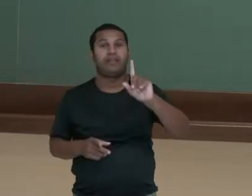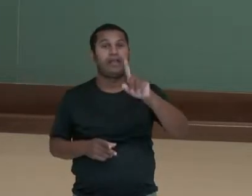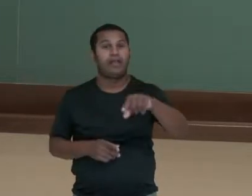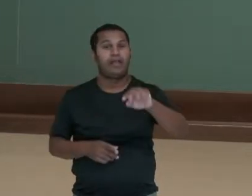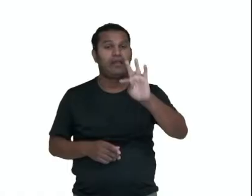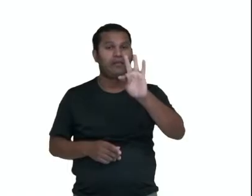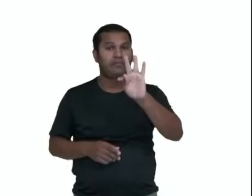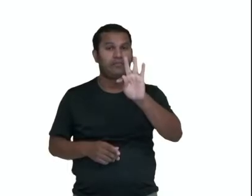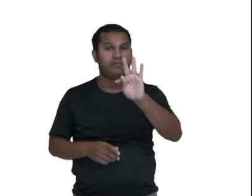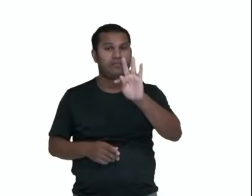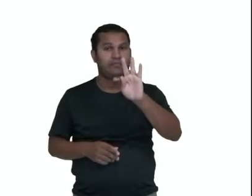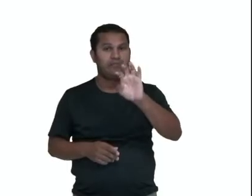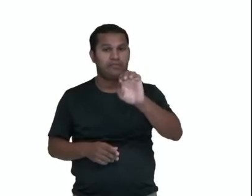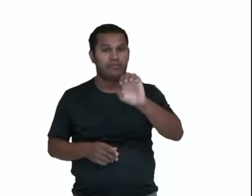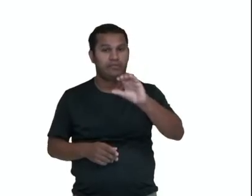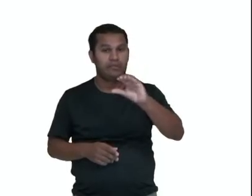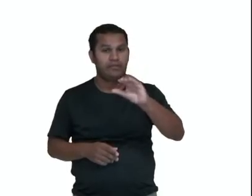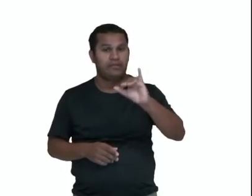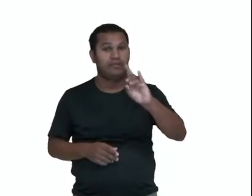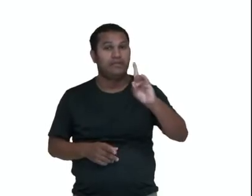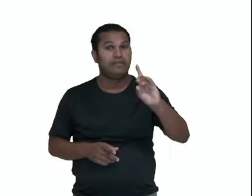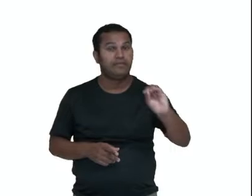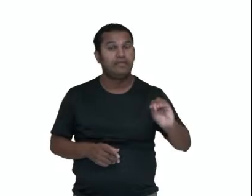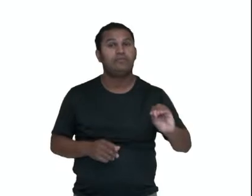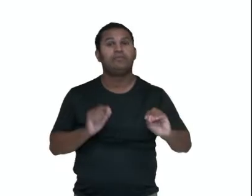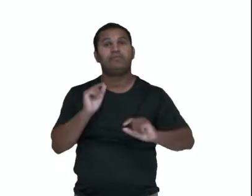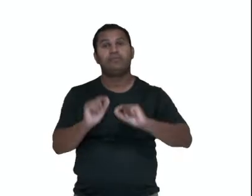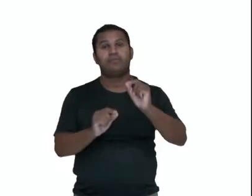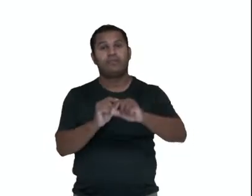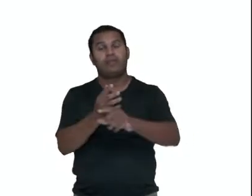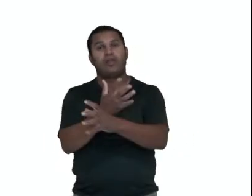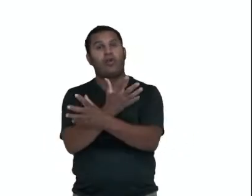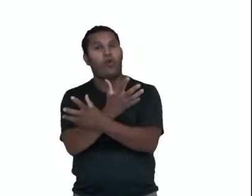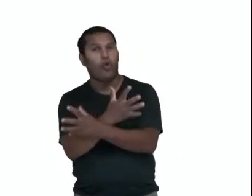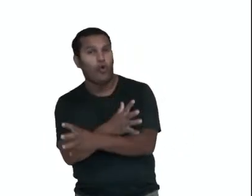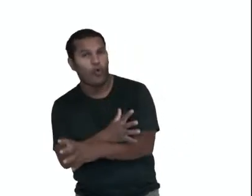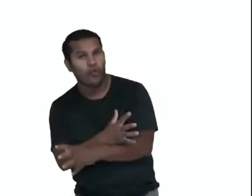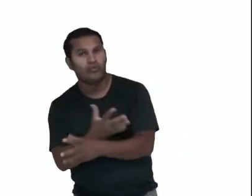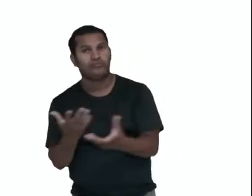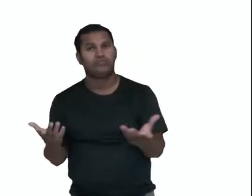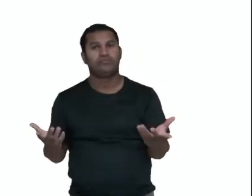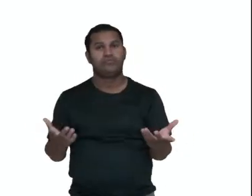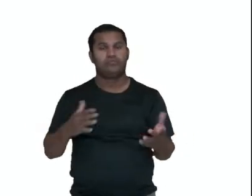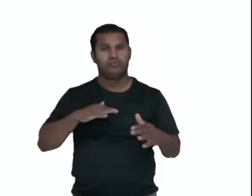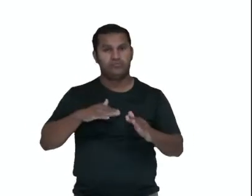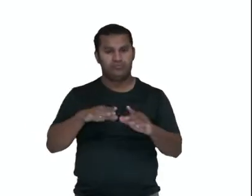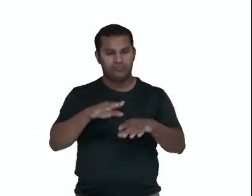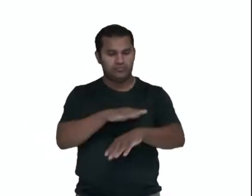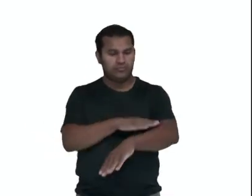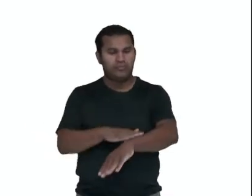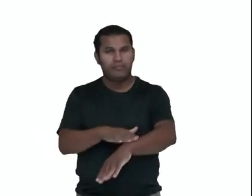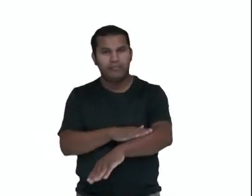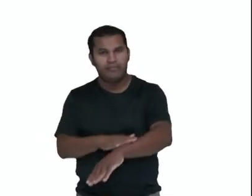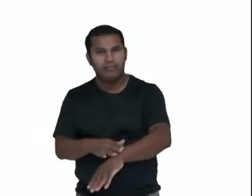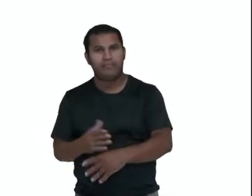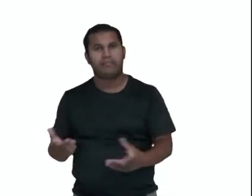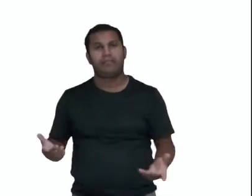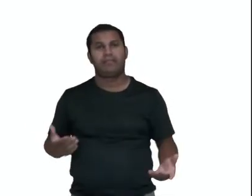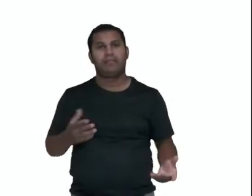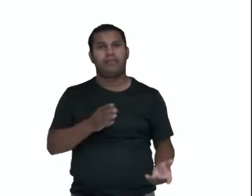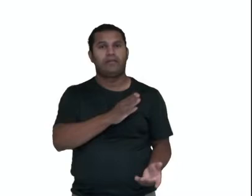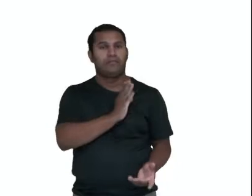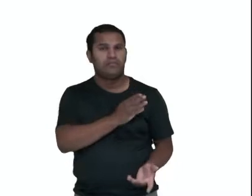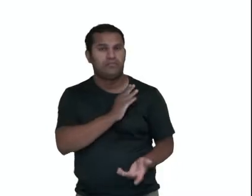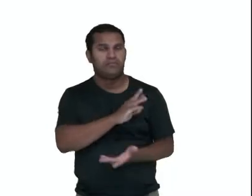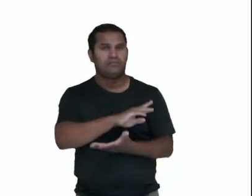que vão formar os indivíduos. Vários tecidos formam os órgãos. Aqui eu coloquei um exemplo de um